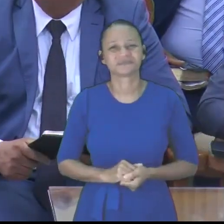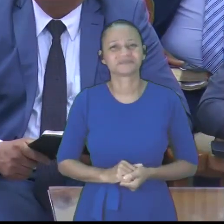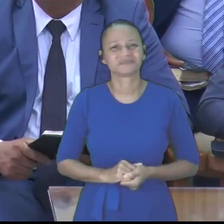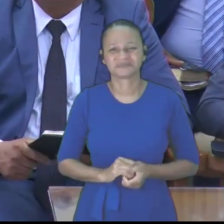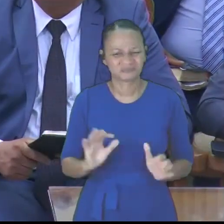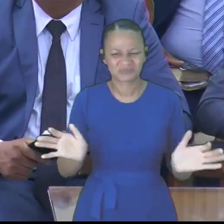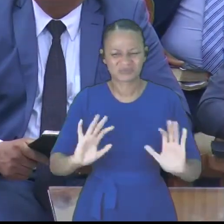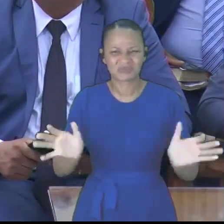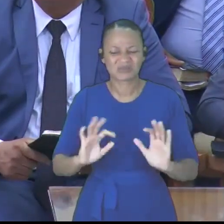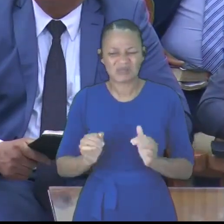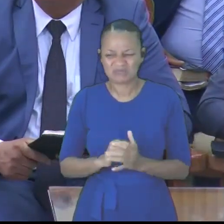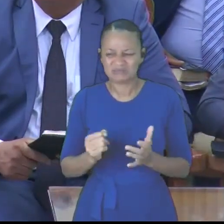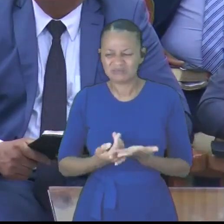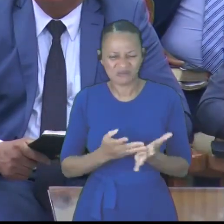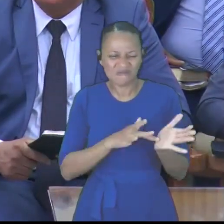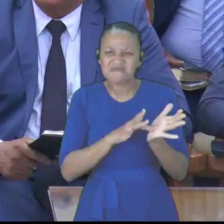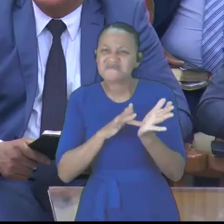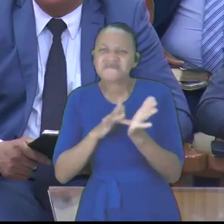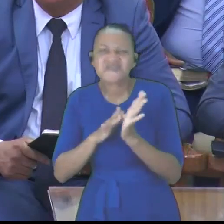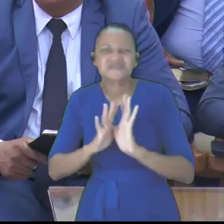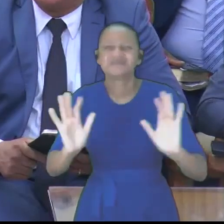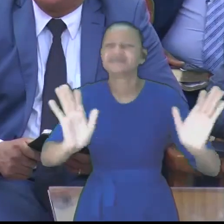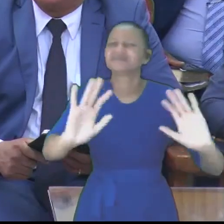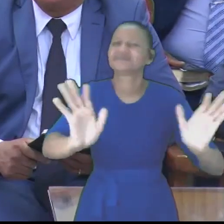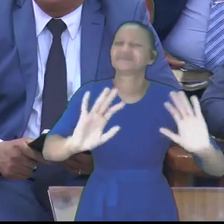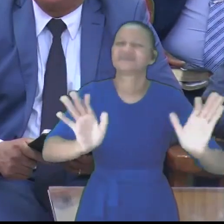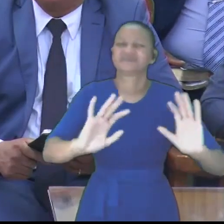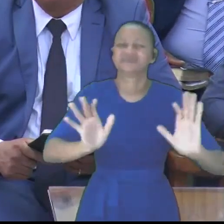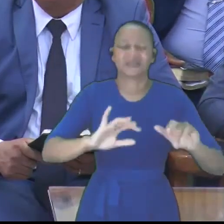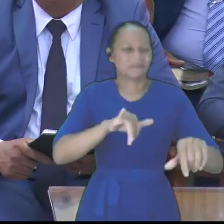Não é falcatrua.